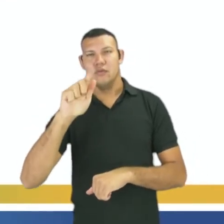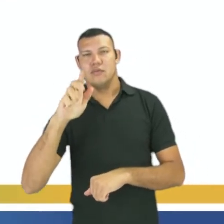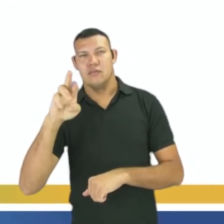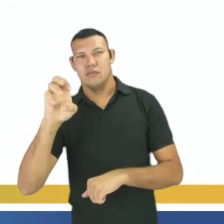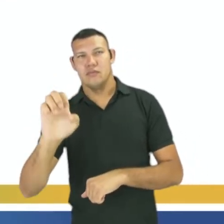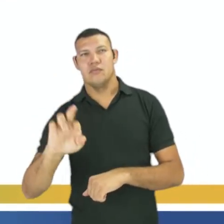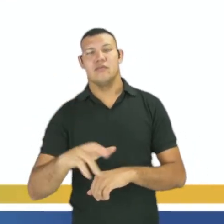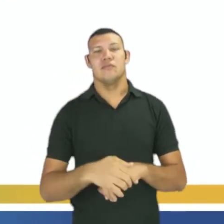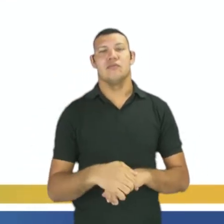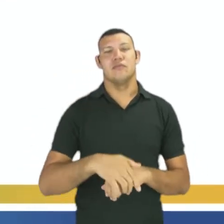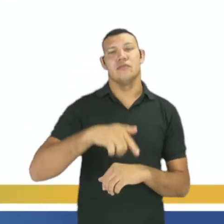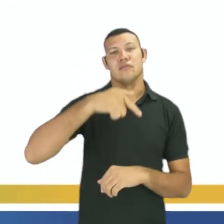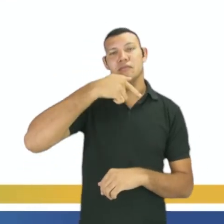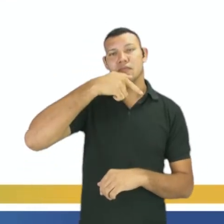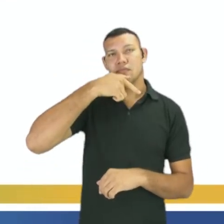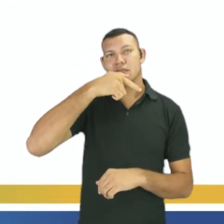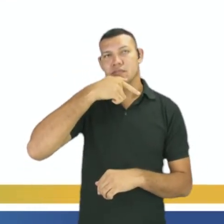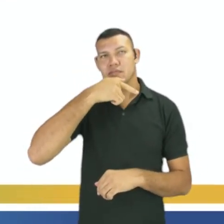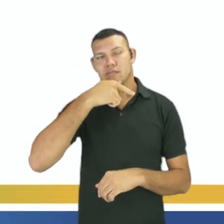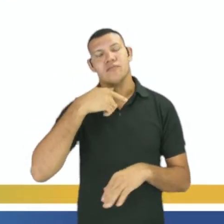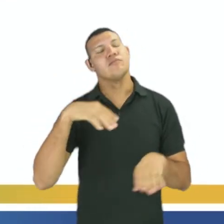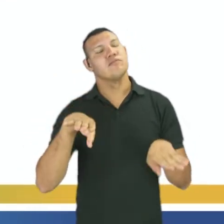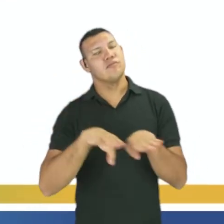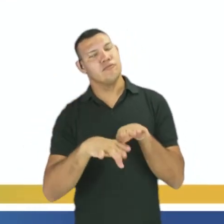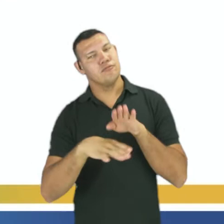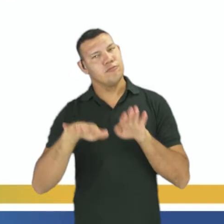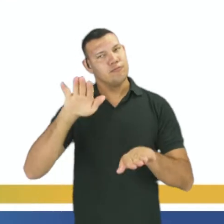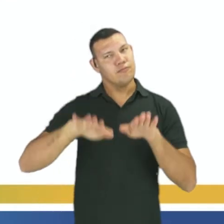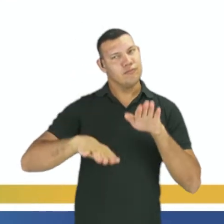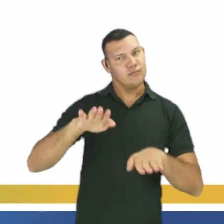os queijos que derivam também de ácido, dependendo